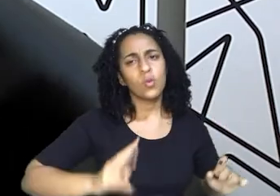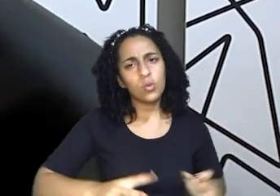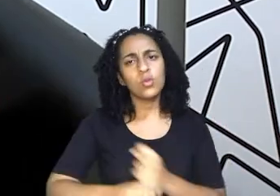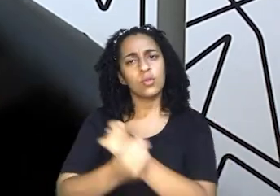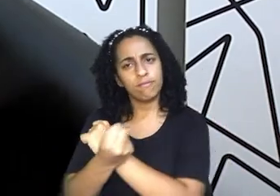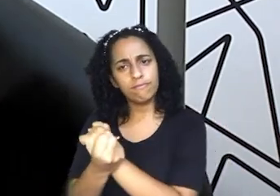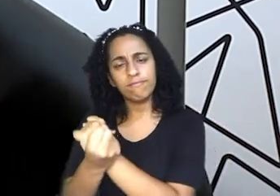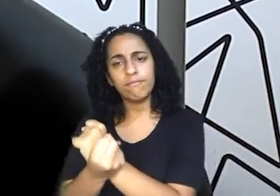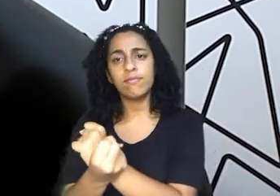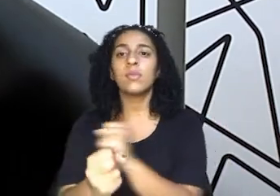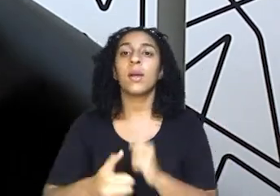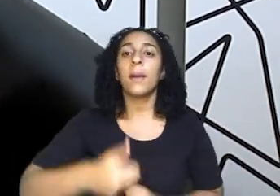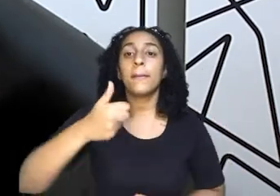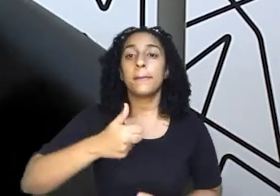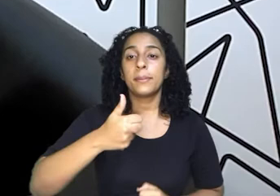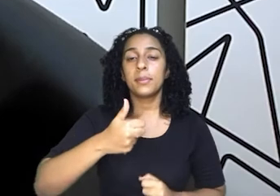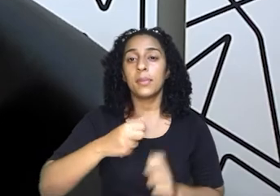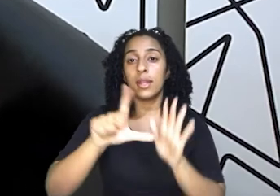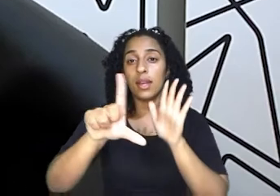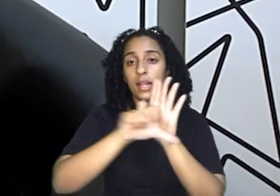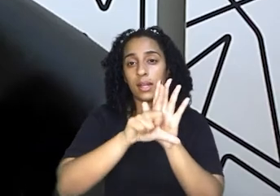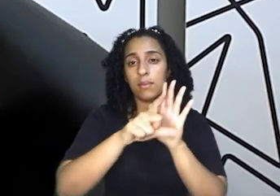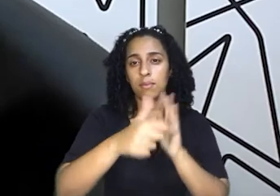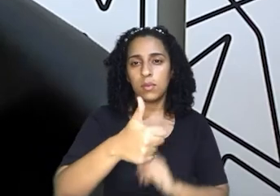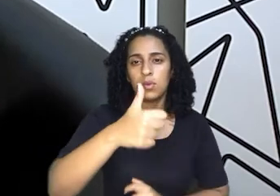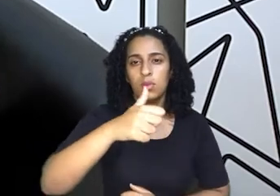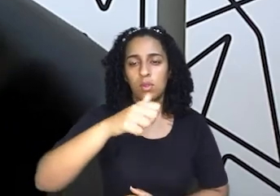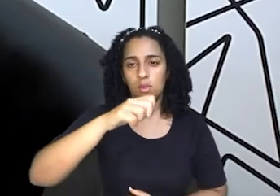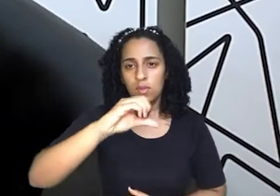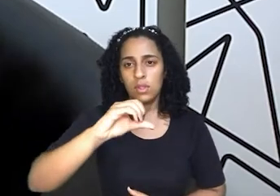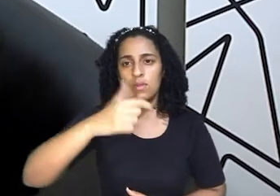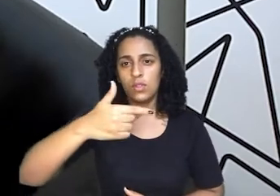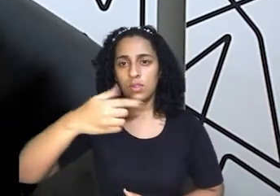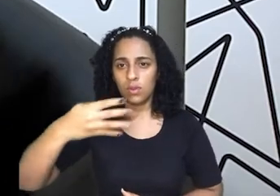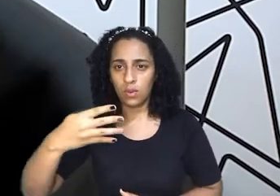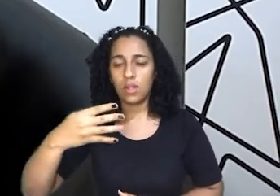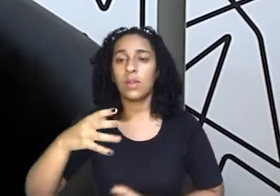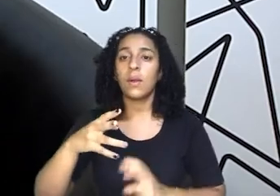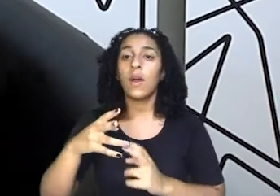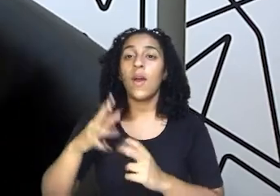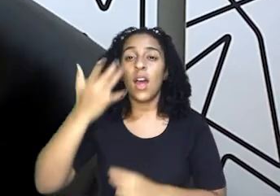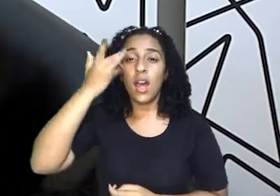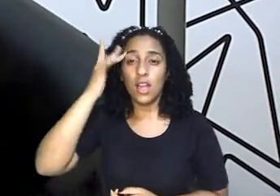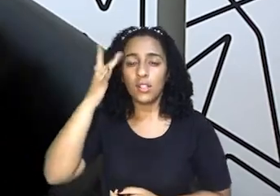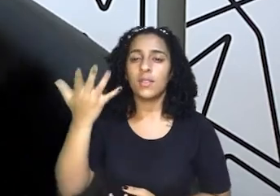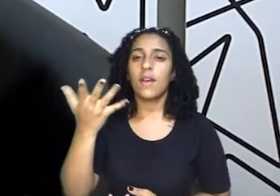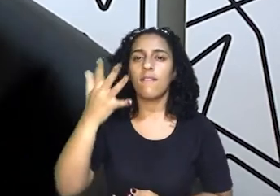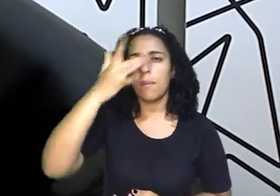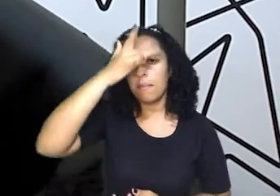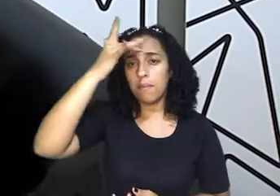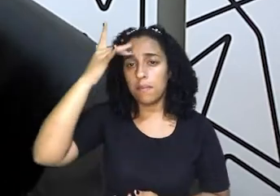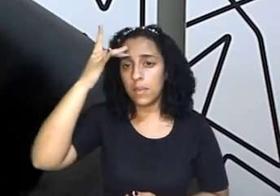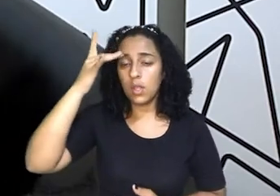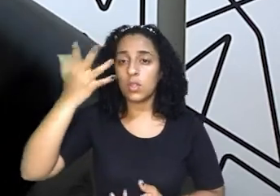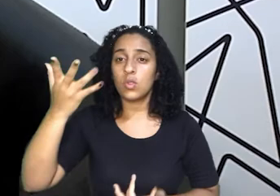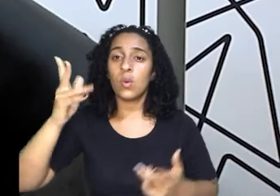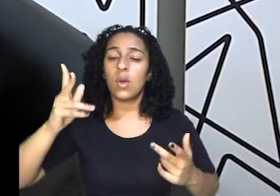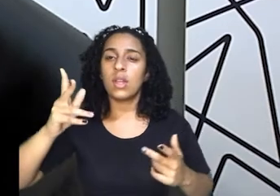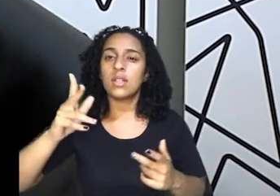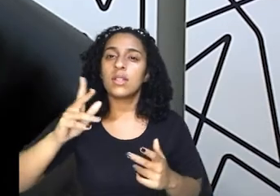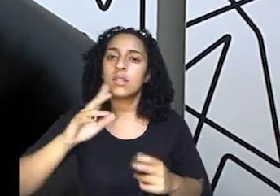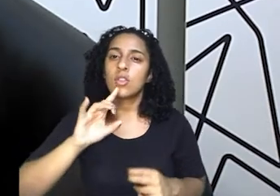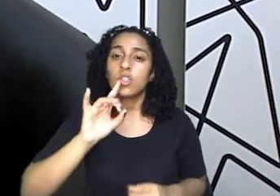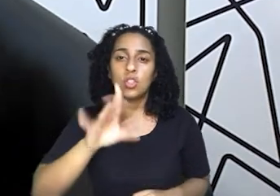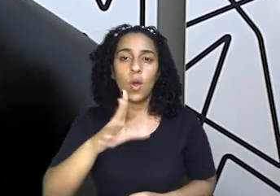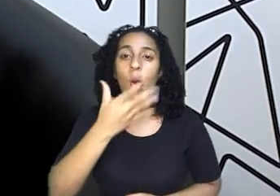a nossa primeira Constituição de 1824 considerava que cidadãos eram apenas brancos homens